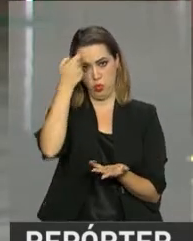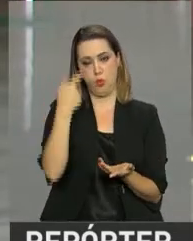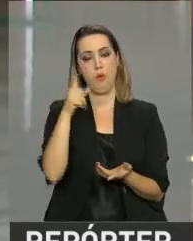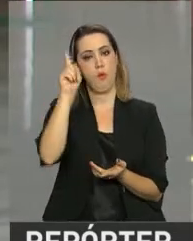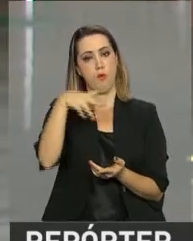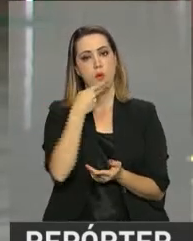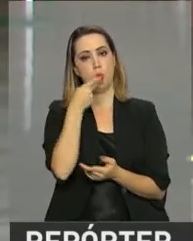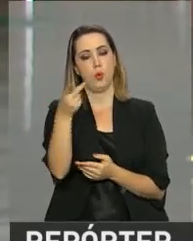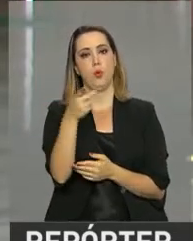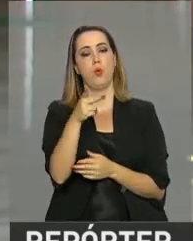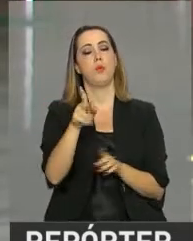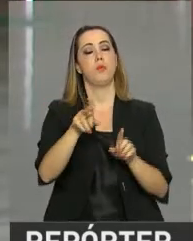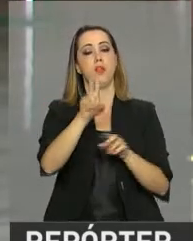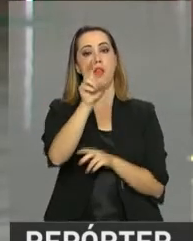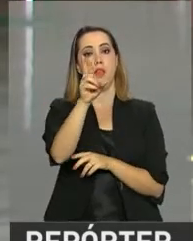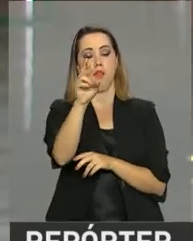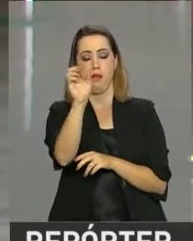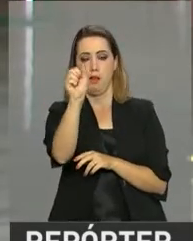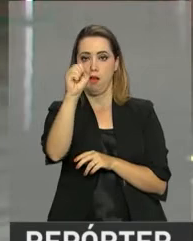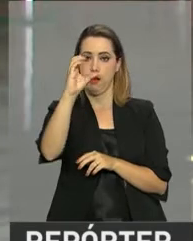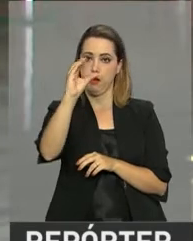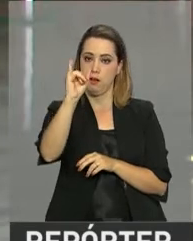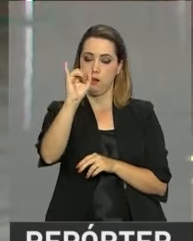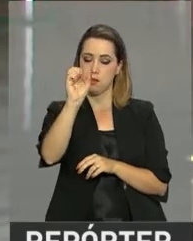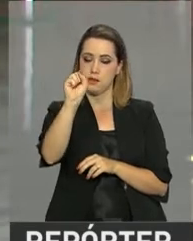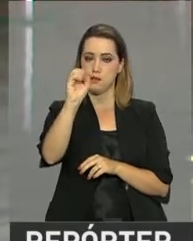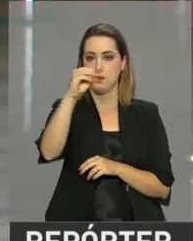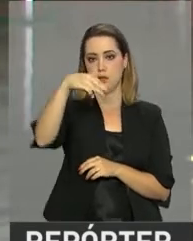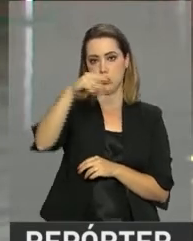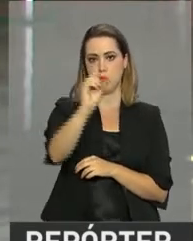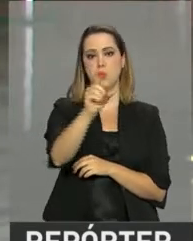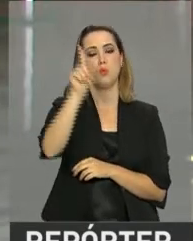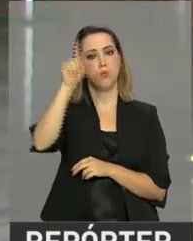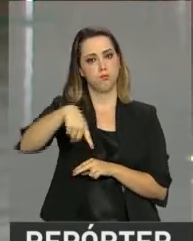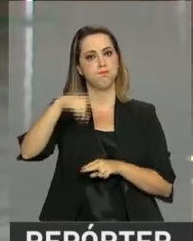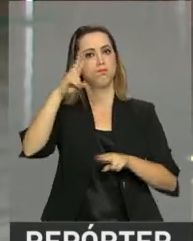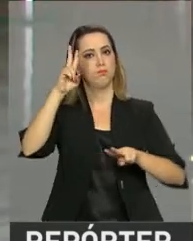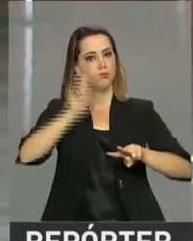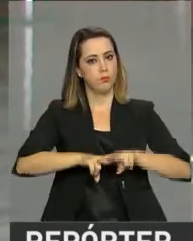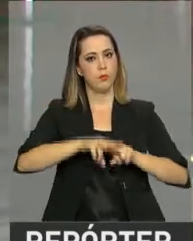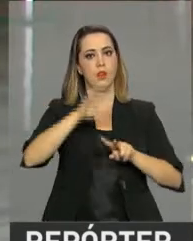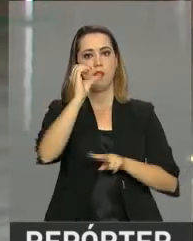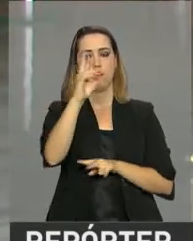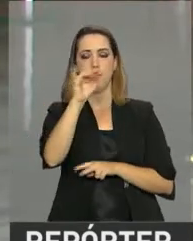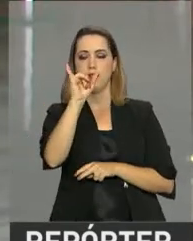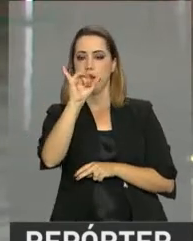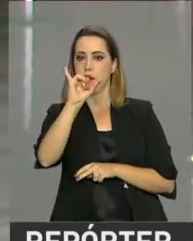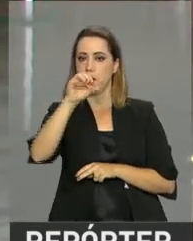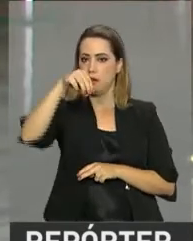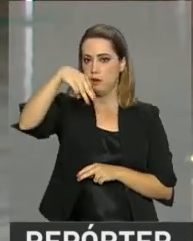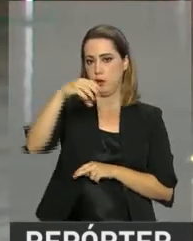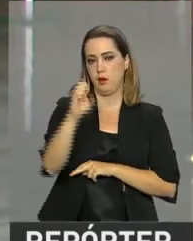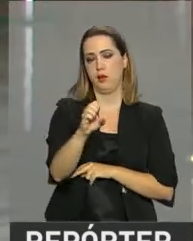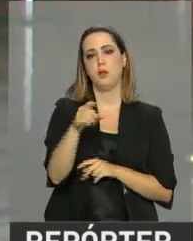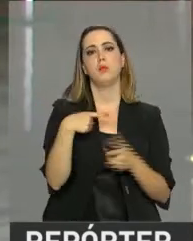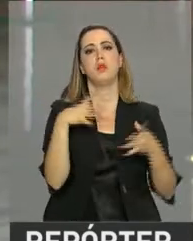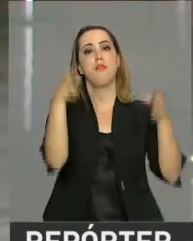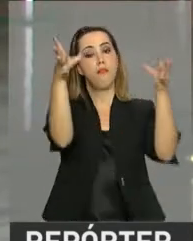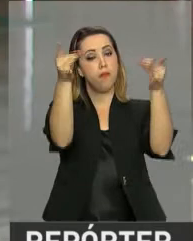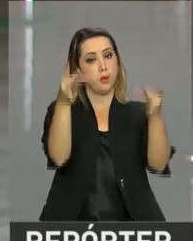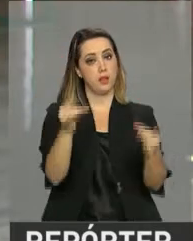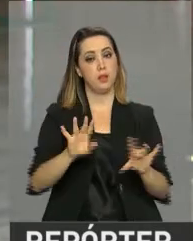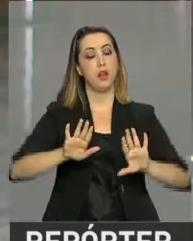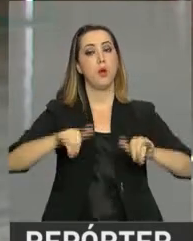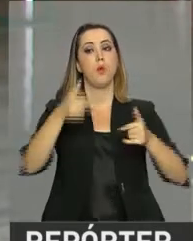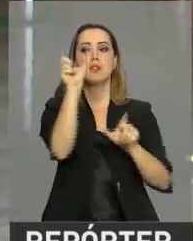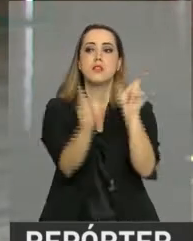é crime durante a cerimônia vão ser destacados personalidades brasileiras que durante a